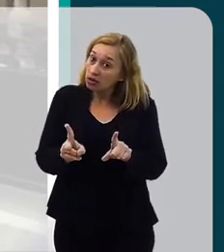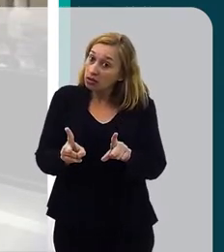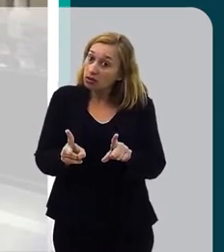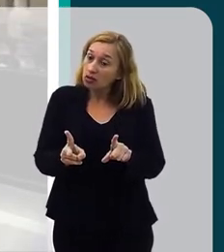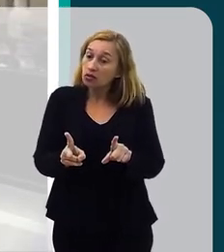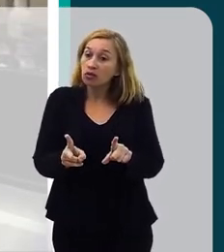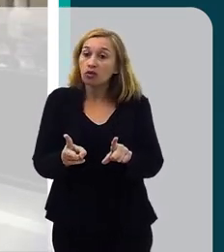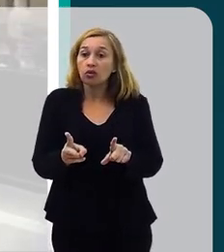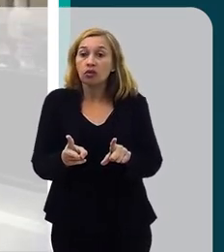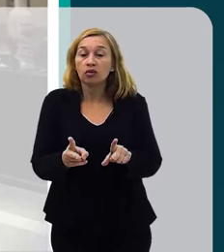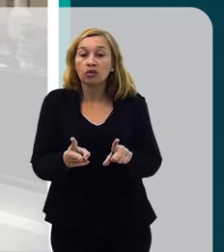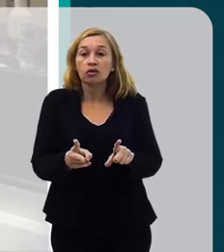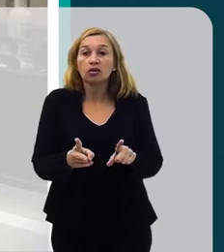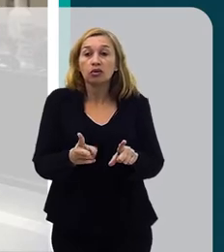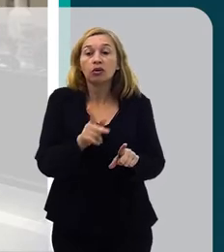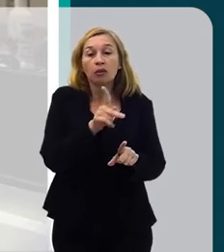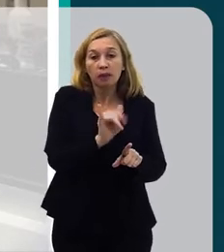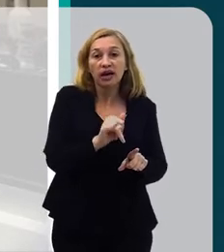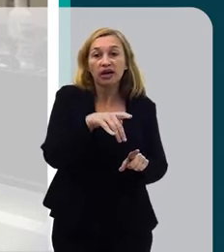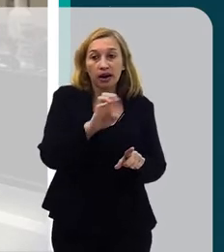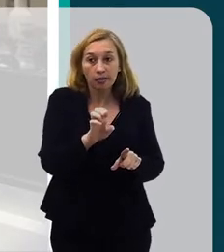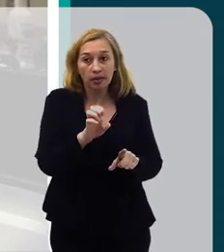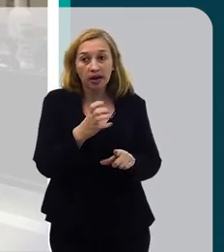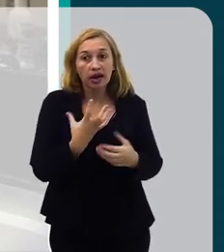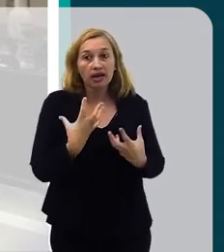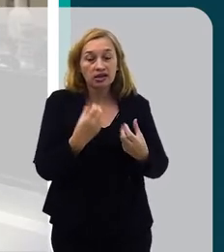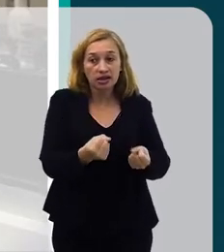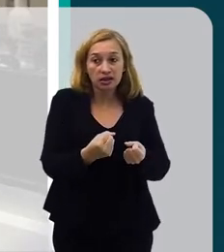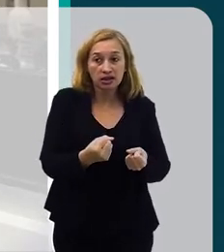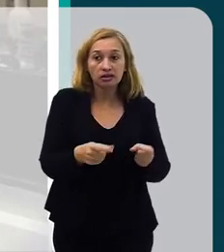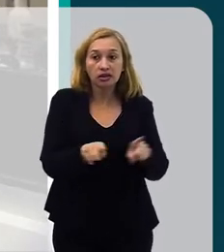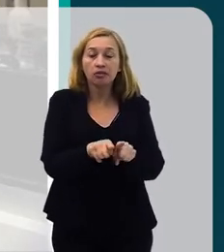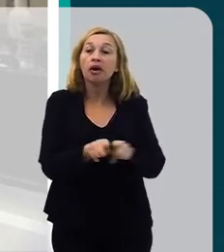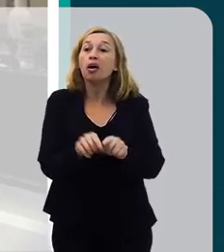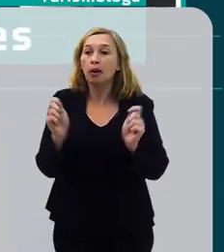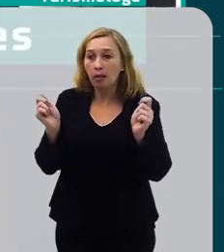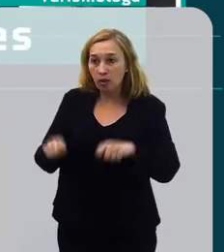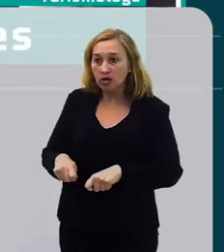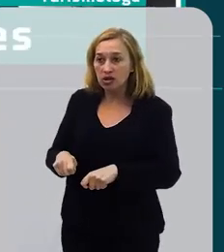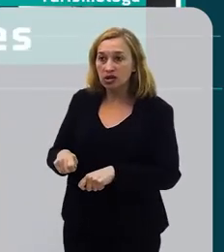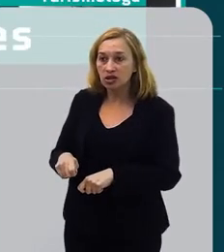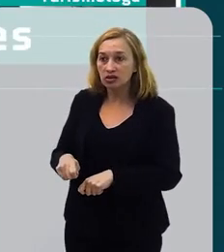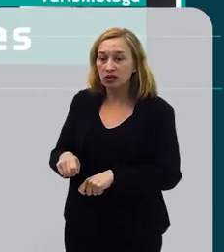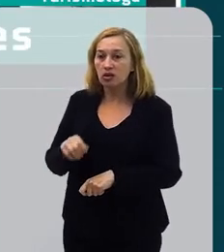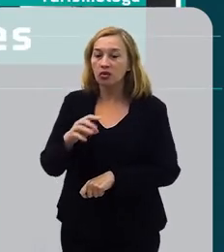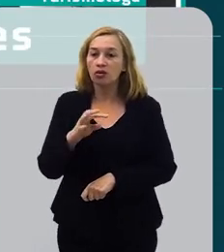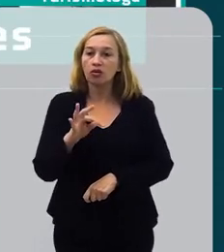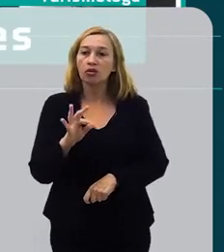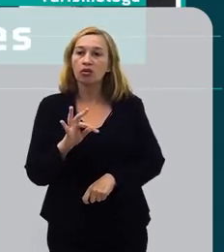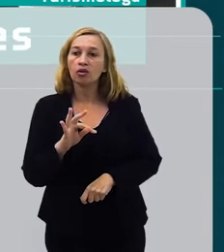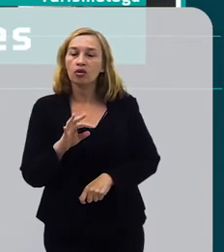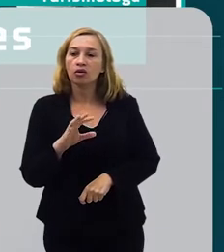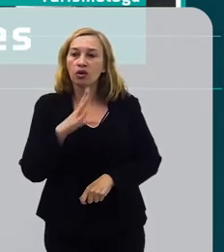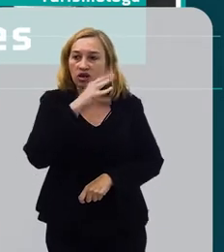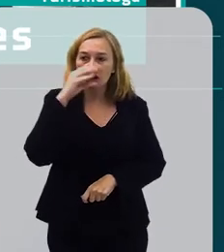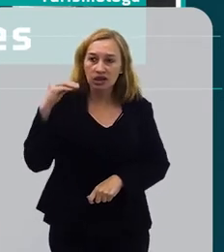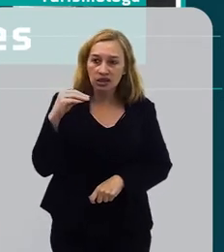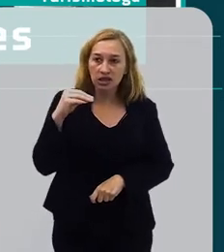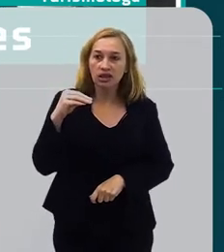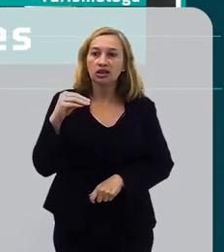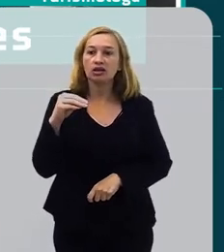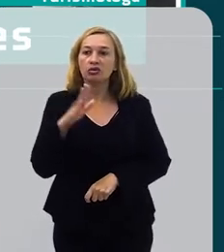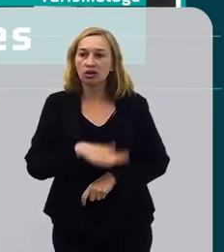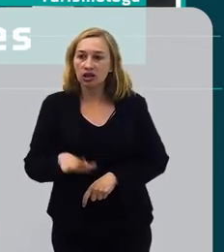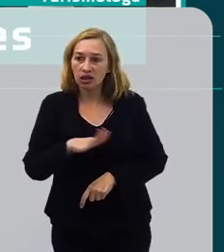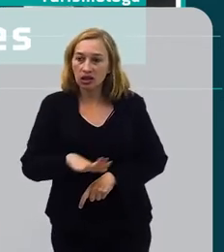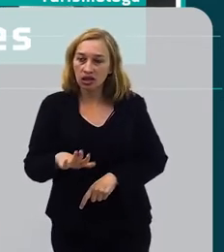mas sempre com o consentimento dos Dos pais. pais. Uhum. Isso. Mas é possível, então, né? Uma adolescente, uma